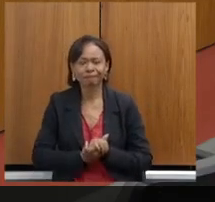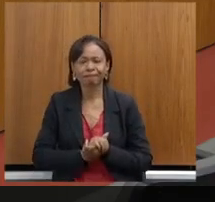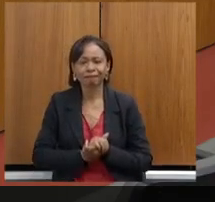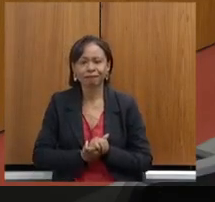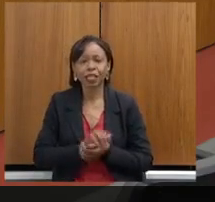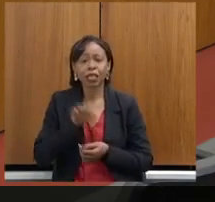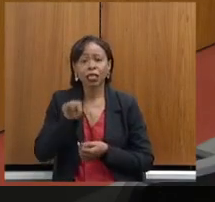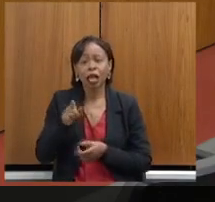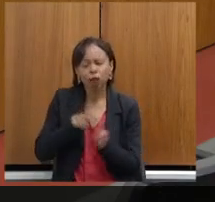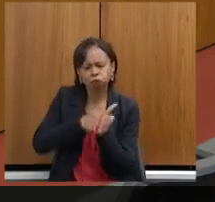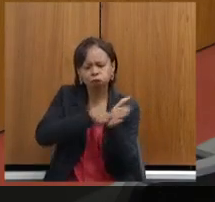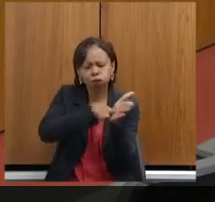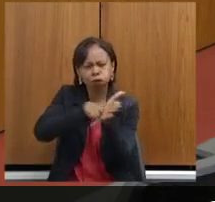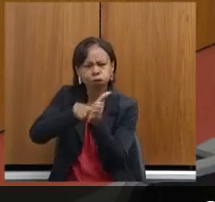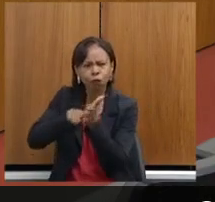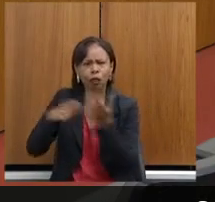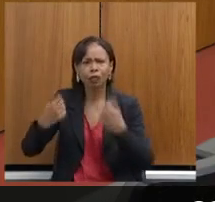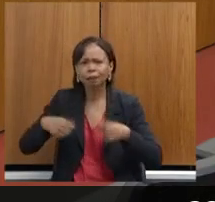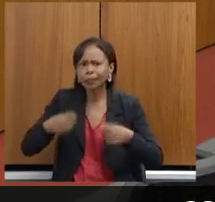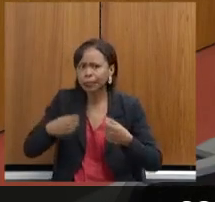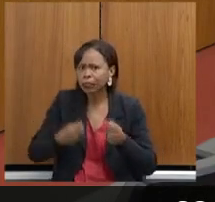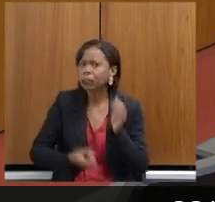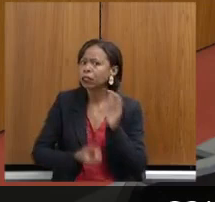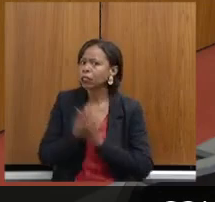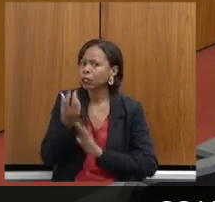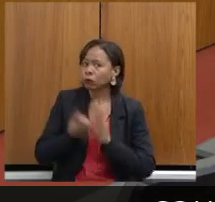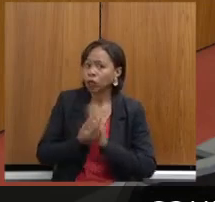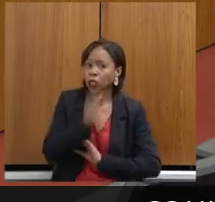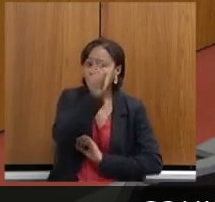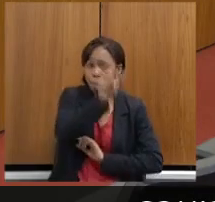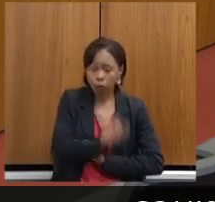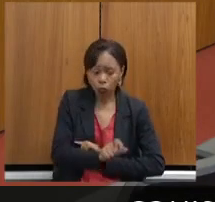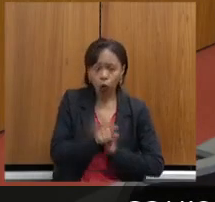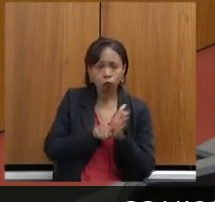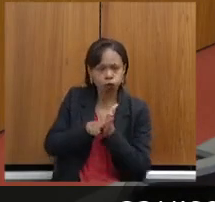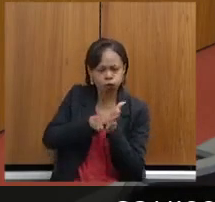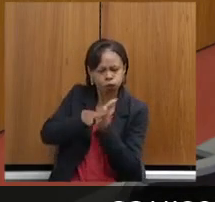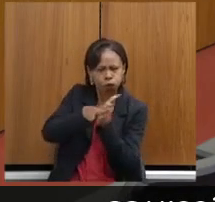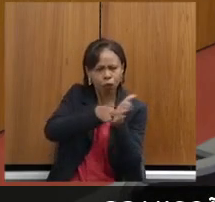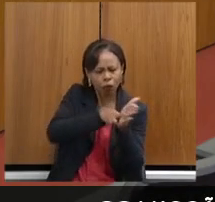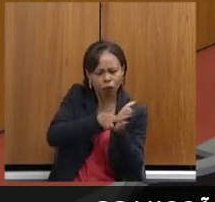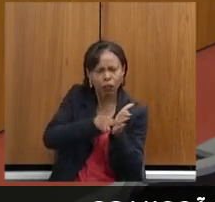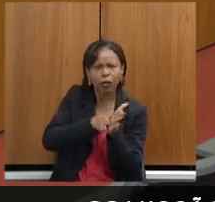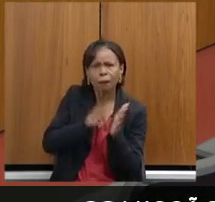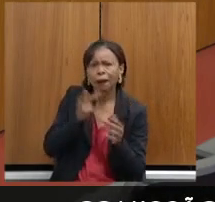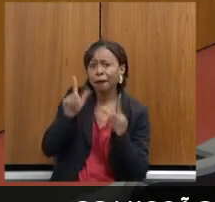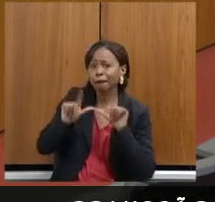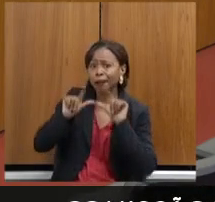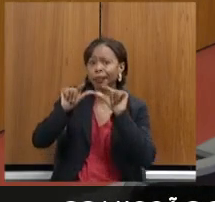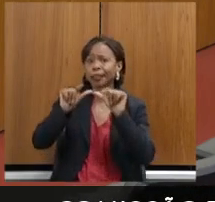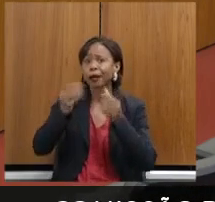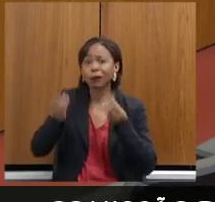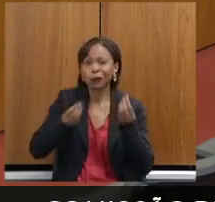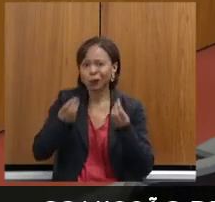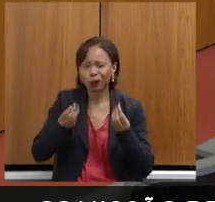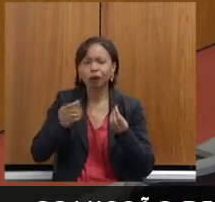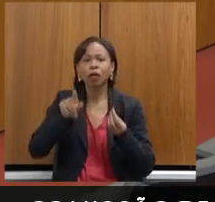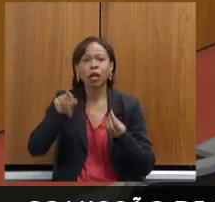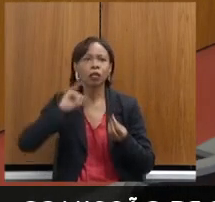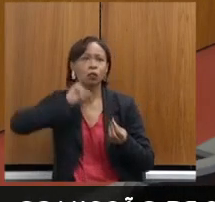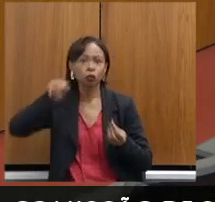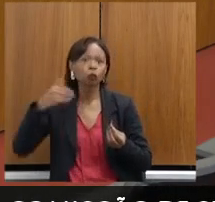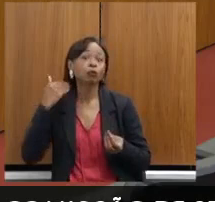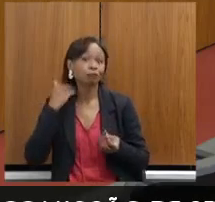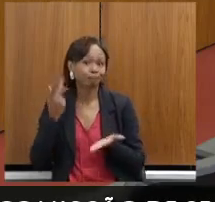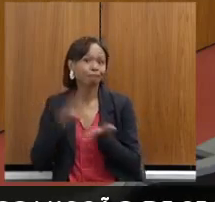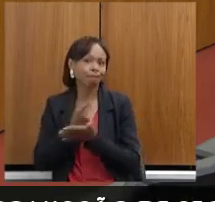ali as investigações que precisam muitas vezes investigadores é fazerem uma viagem Como foi o caso de Juiz